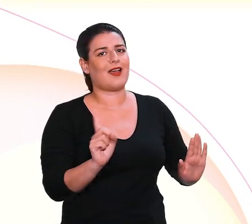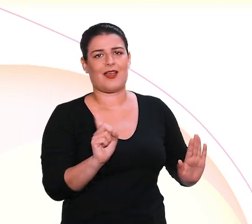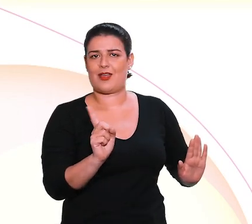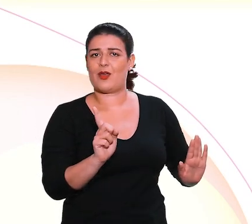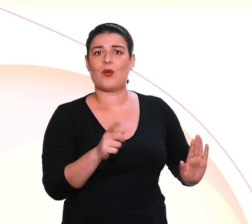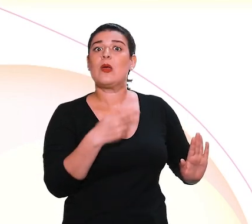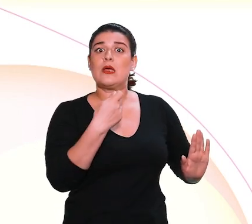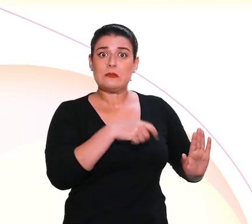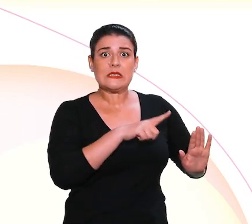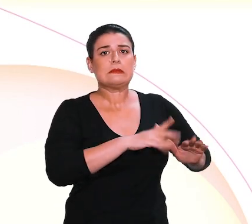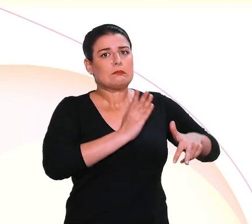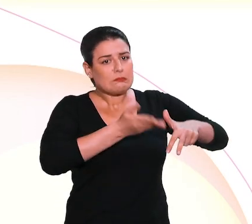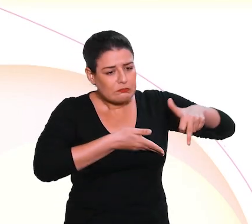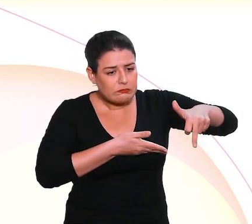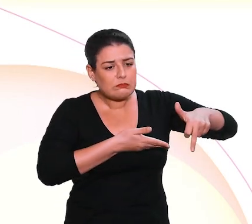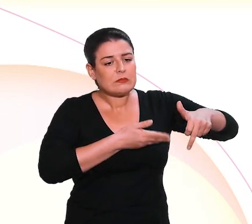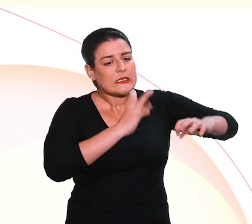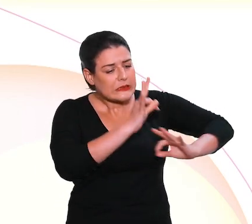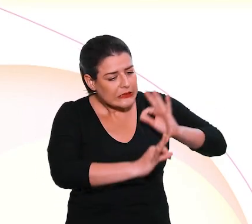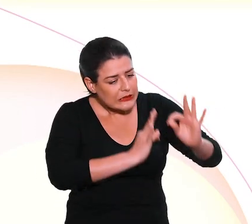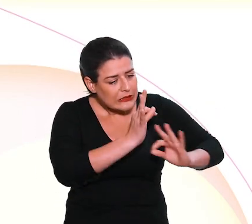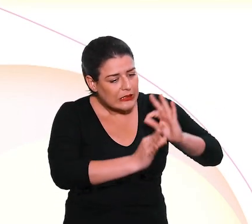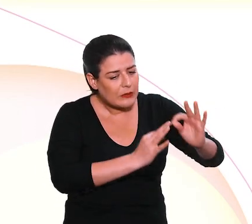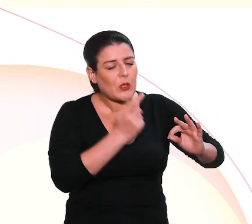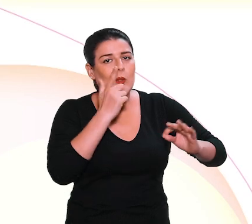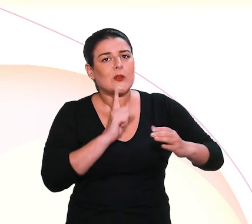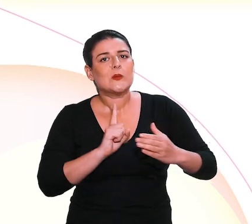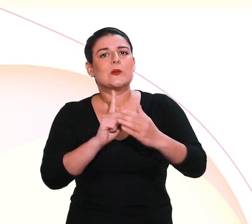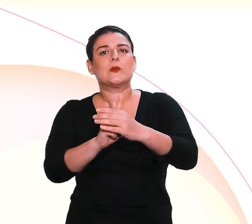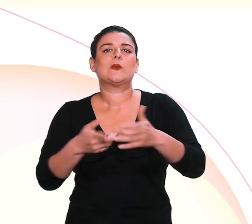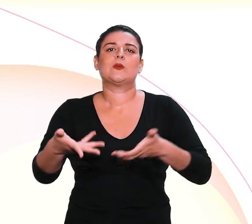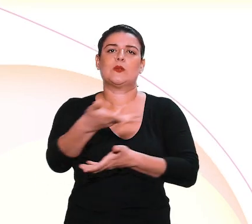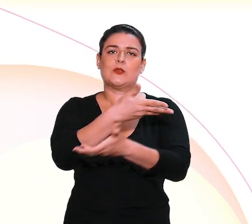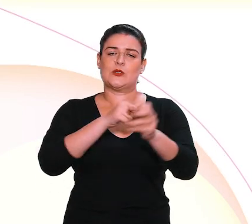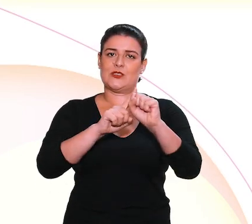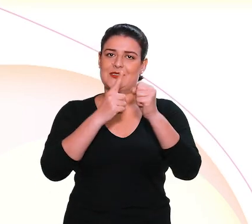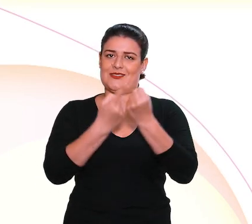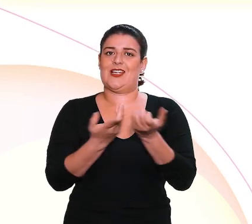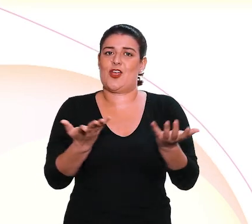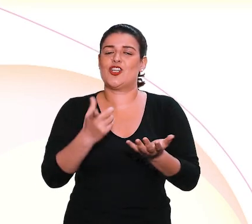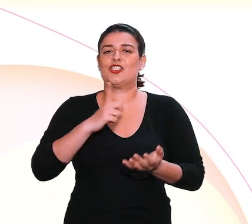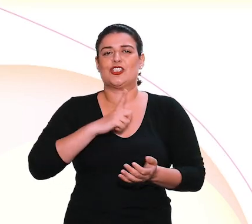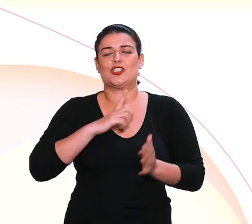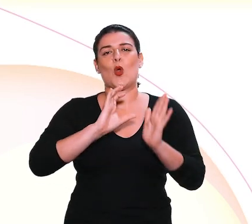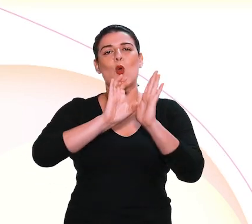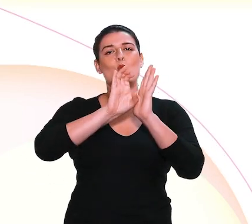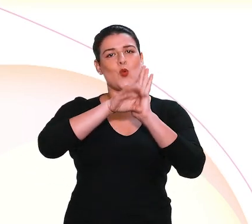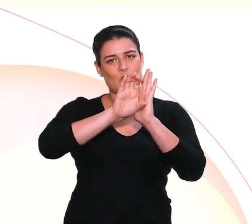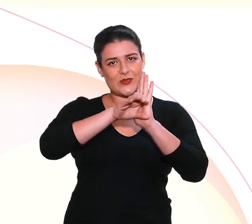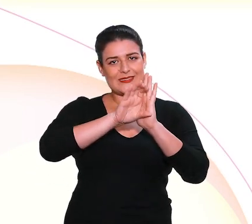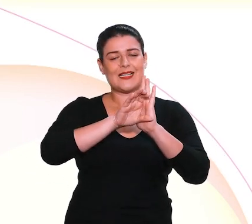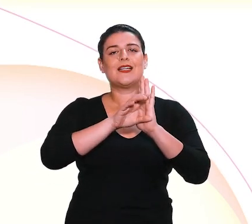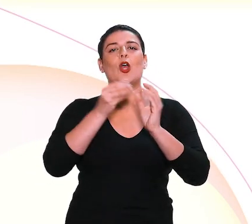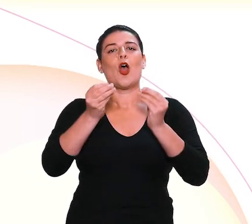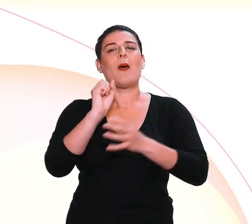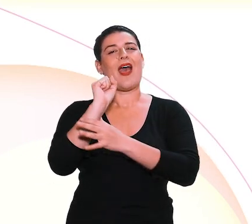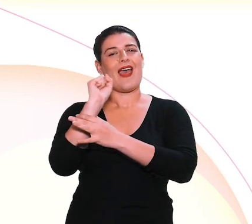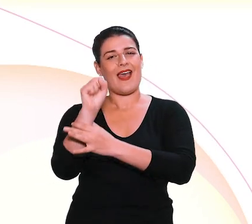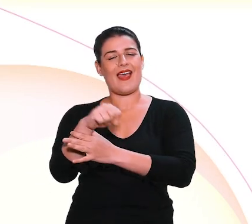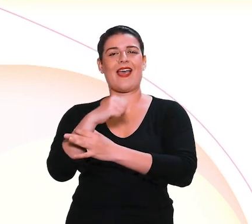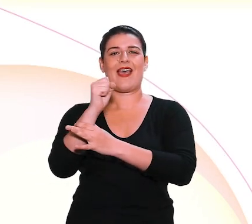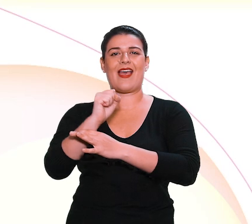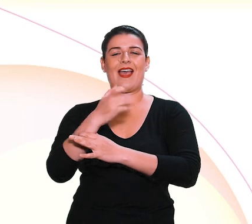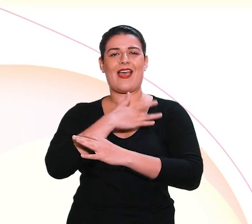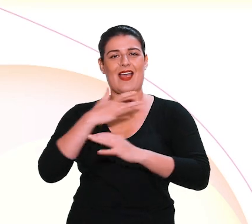eu preciso reintegrar essa pessoa à sociedade. Foi assim que surgiram vários conceitos muito importantes hoje em dia, da própria reabilitação,